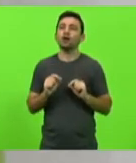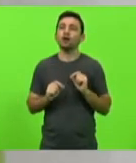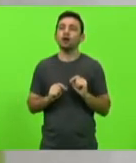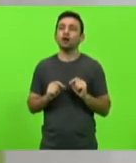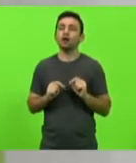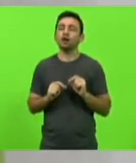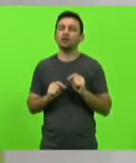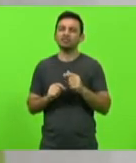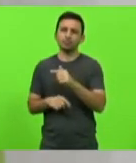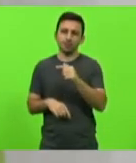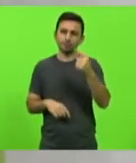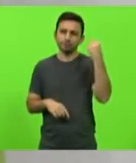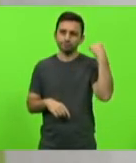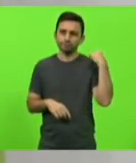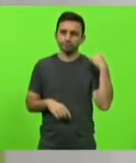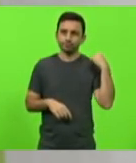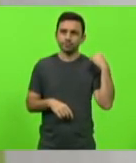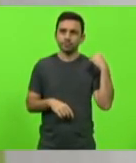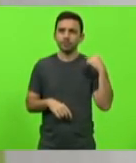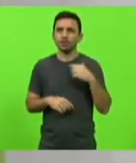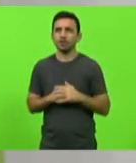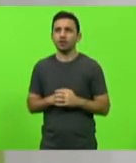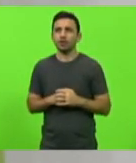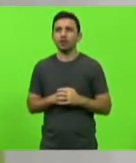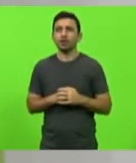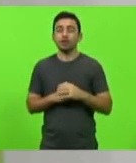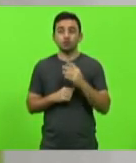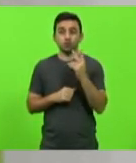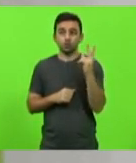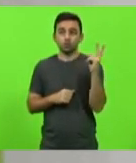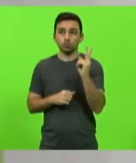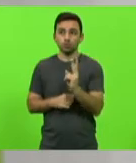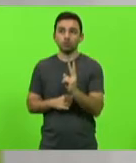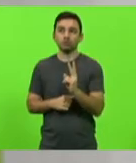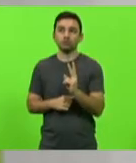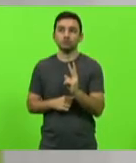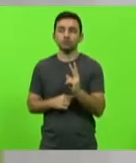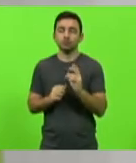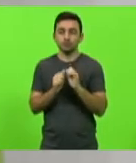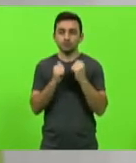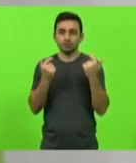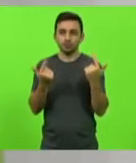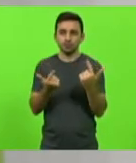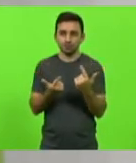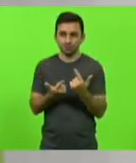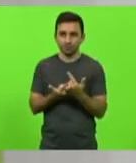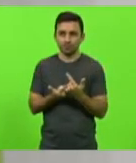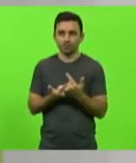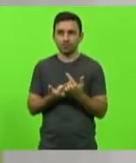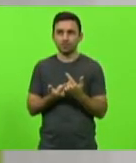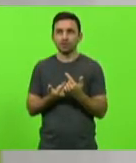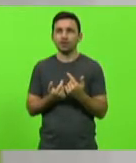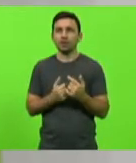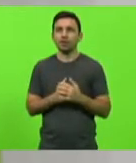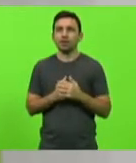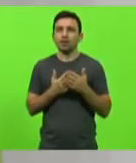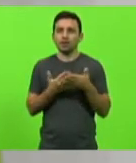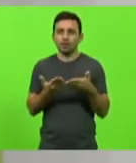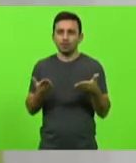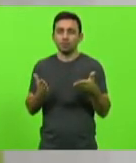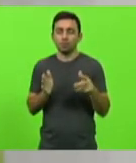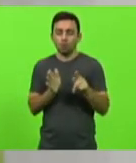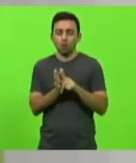última semana, a vinda de 2 colegas da Assembleia Legislativa para o